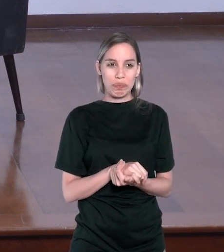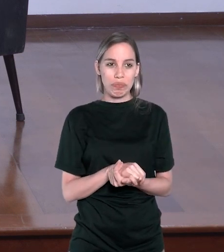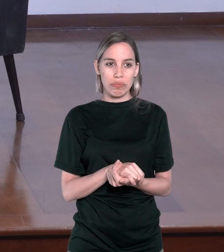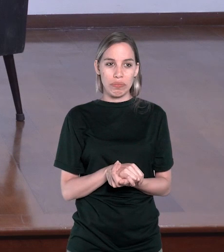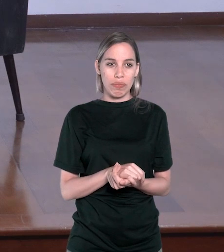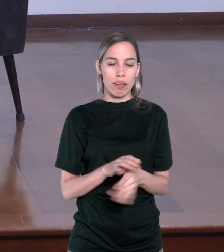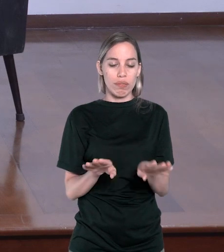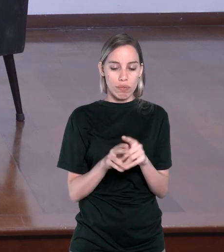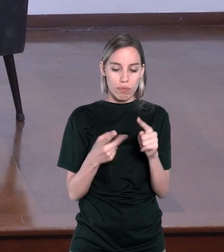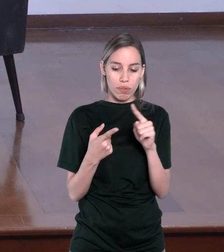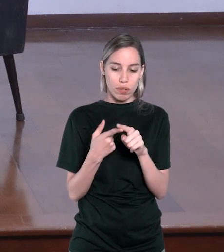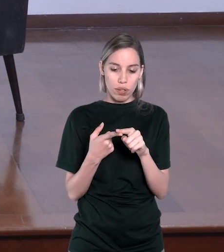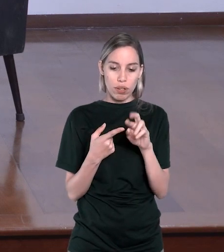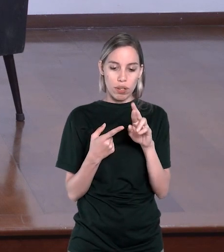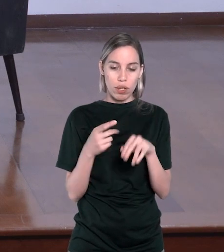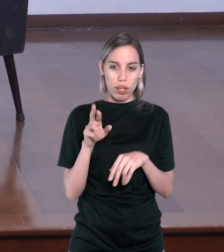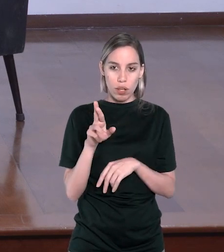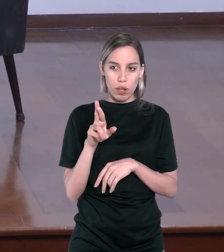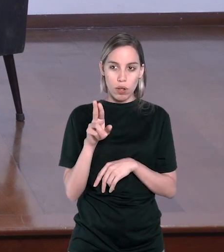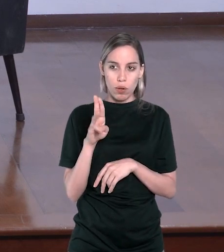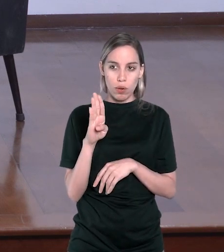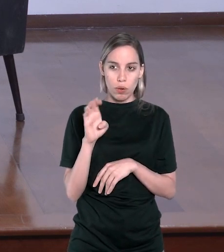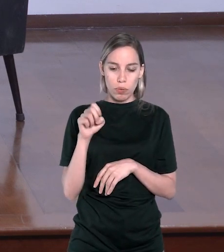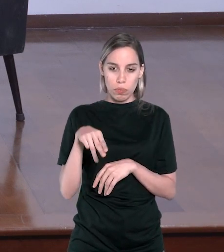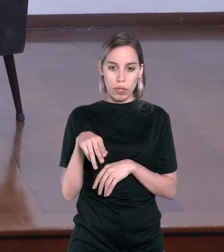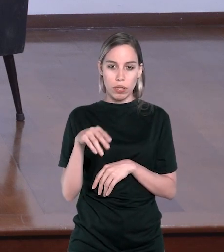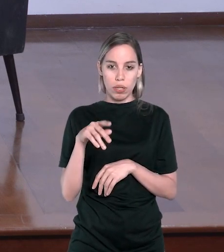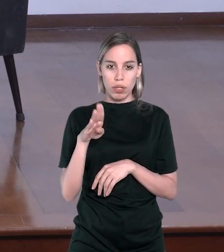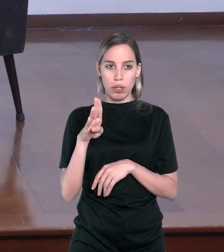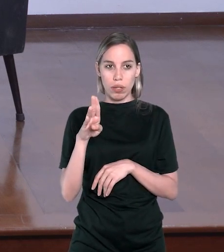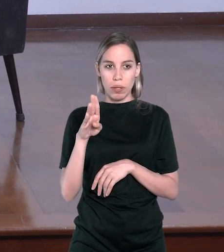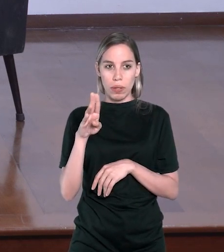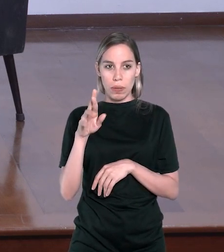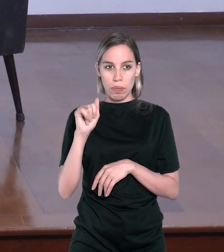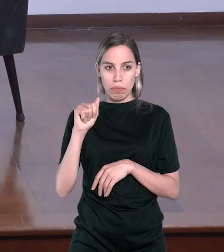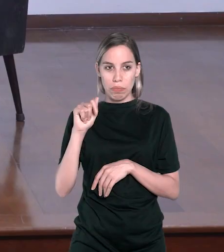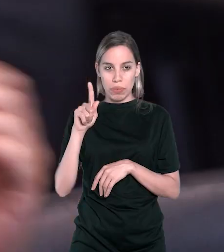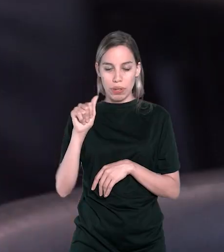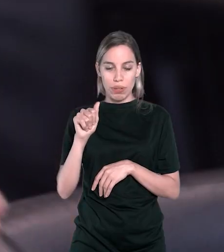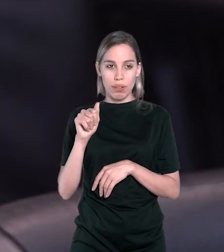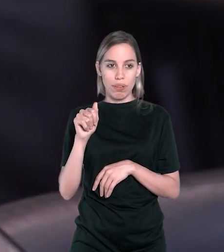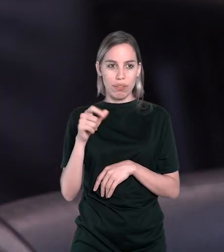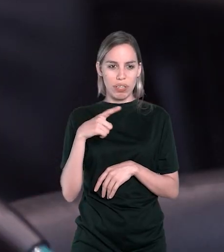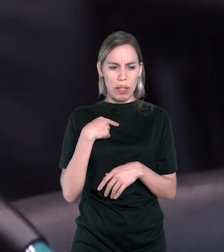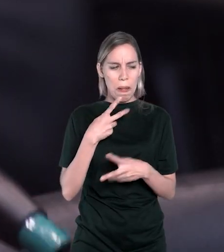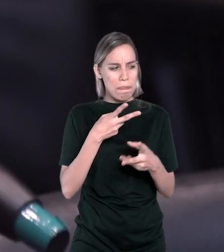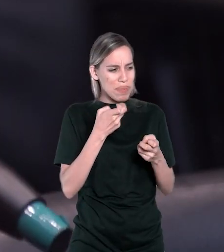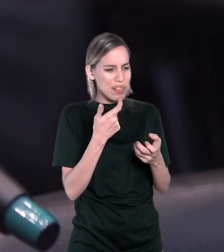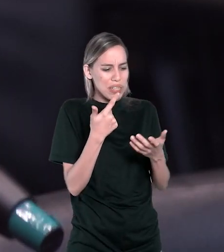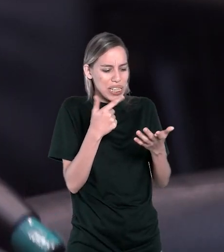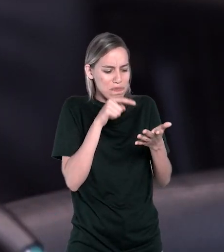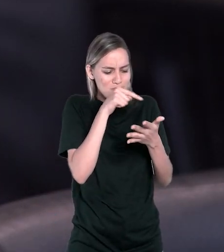Rubem Braga, gosto demais, né? Enfim, tá vendo? Nunca tem um, né? Exatamente, é